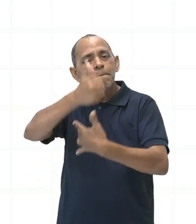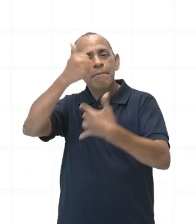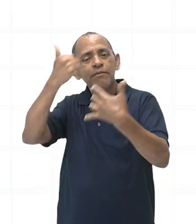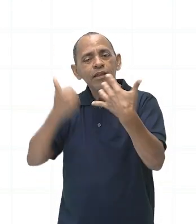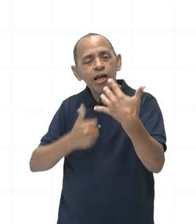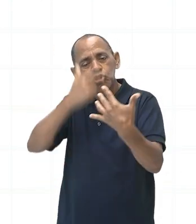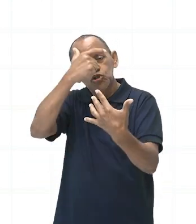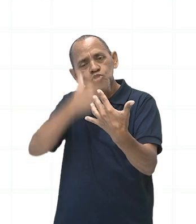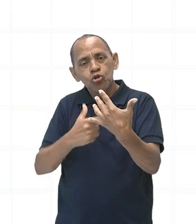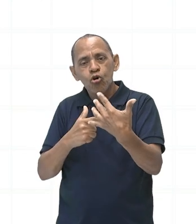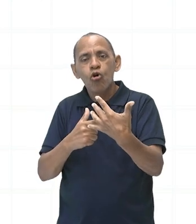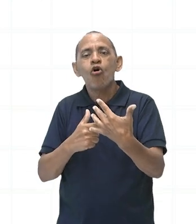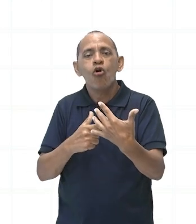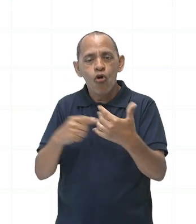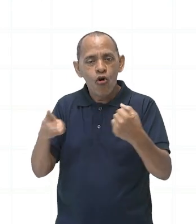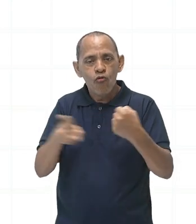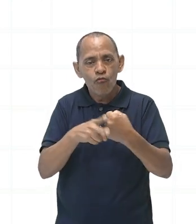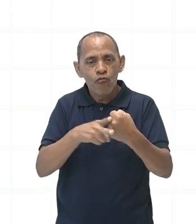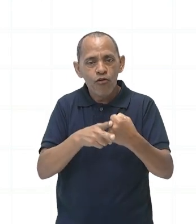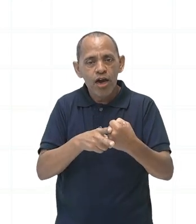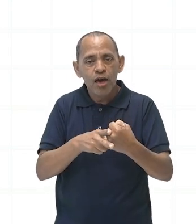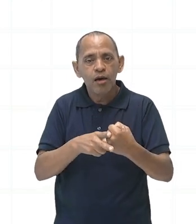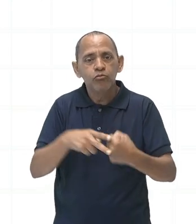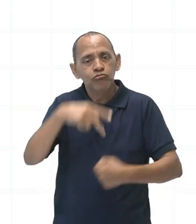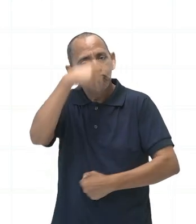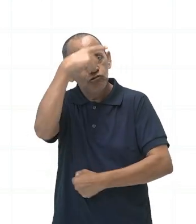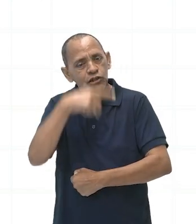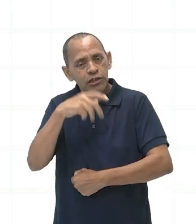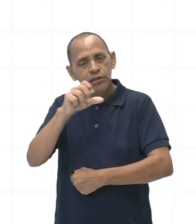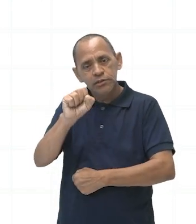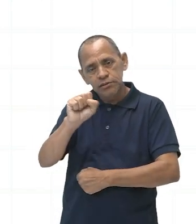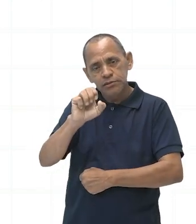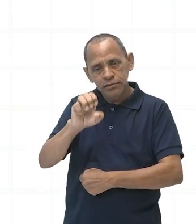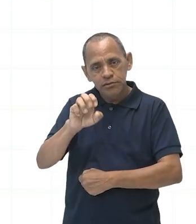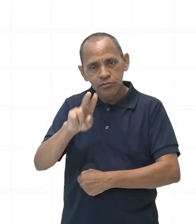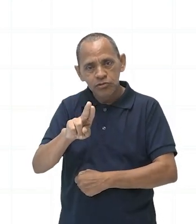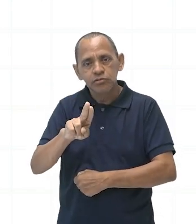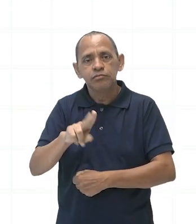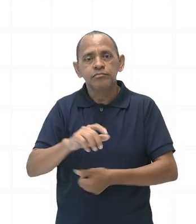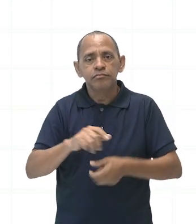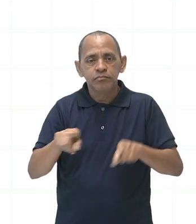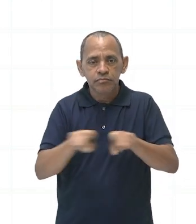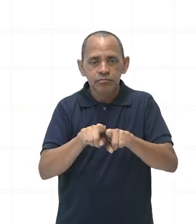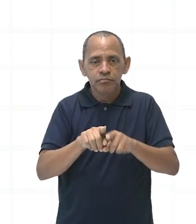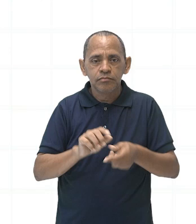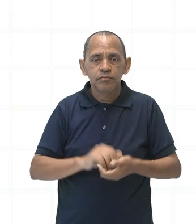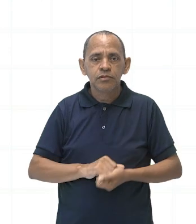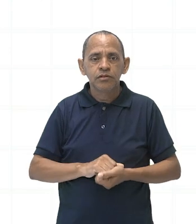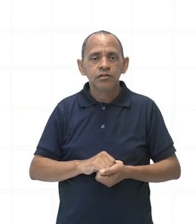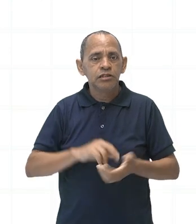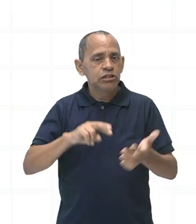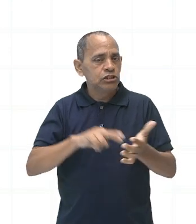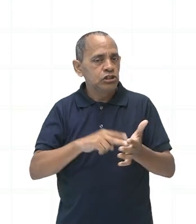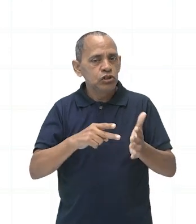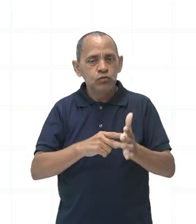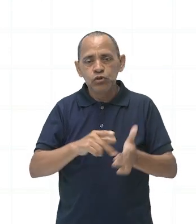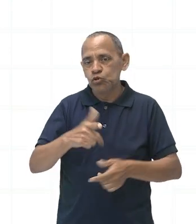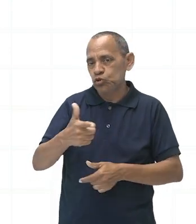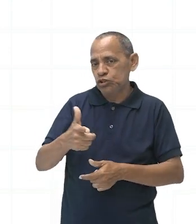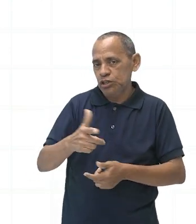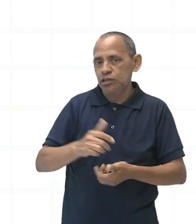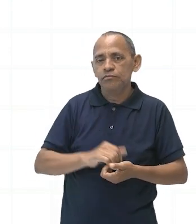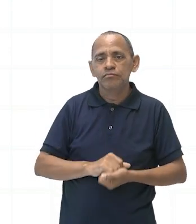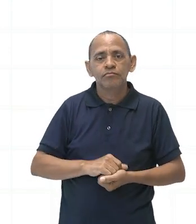ser, né? Sou, o meu verbo significativo aí, né? Ou melhor, não significativo, porque ele está